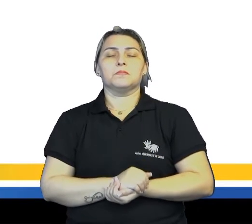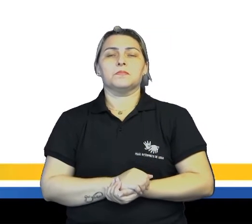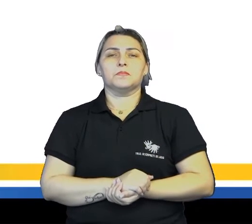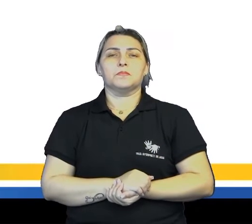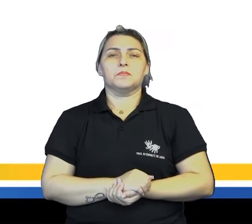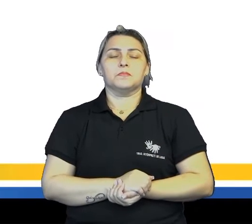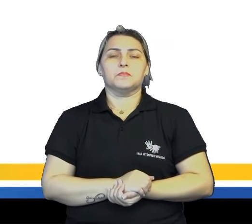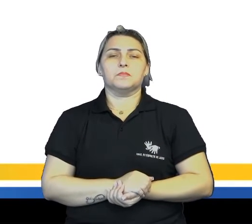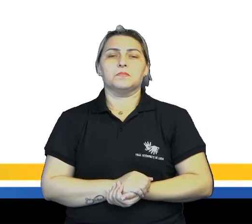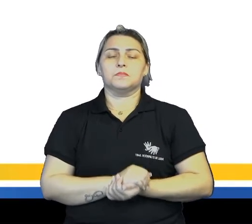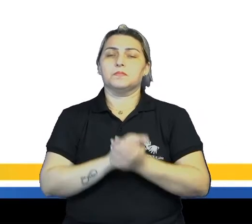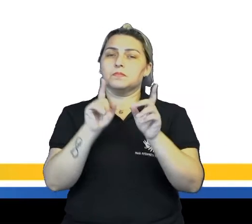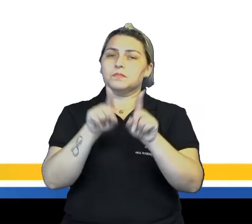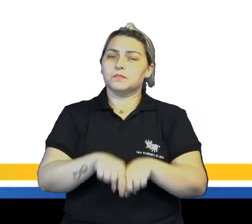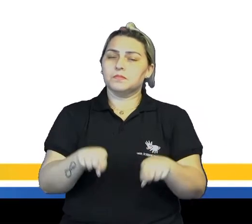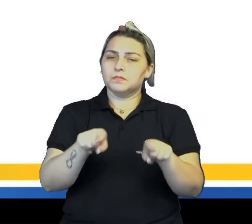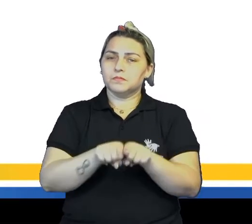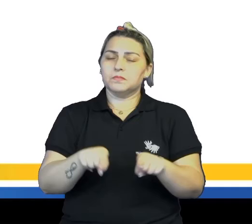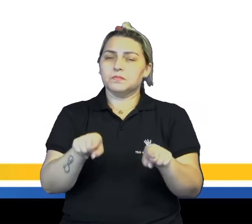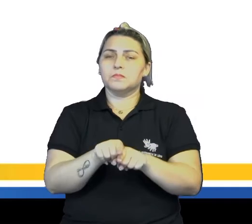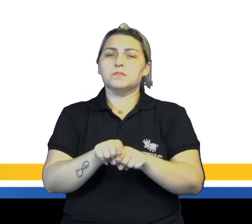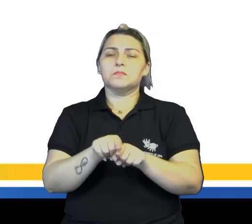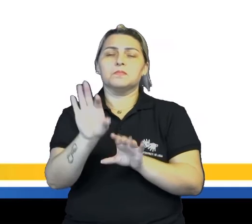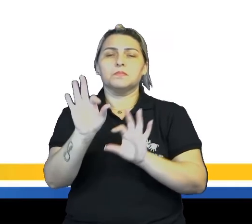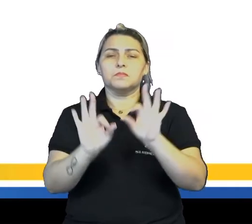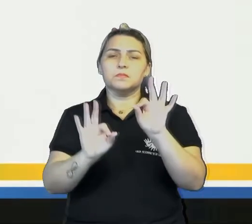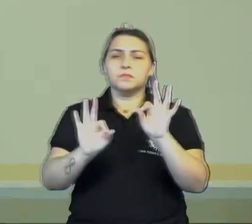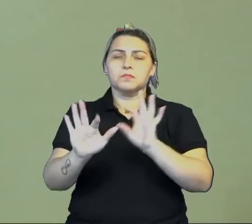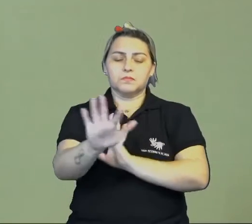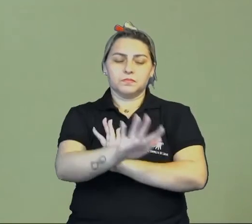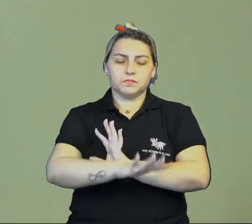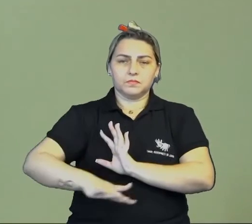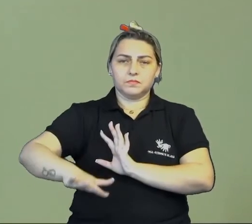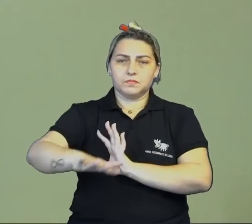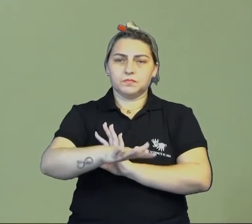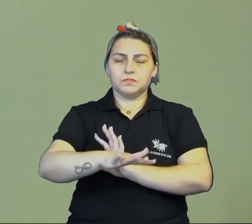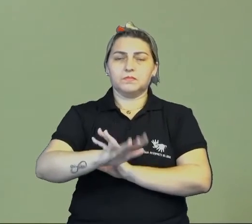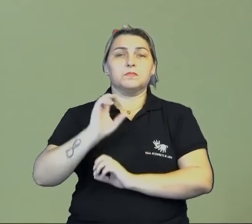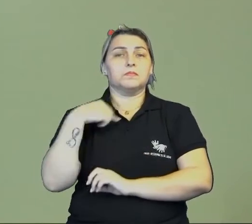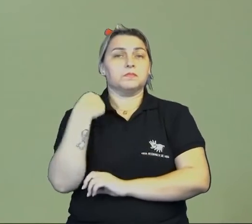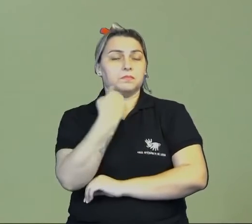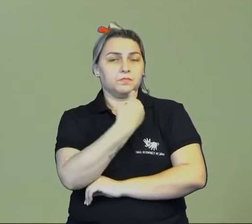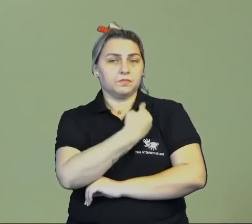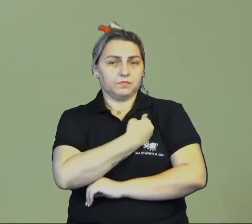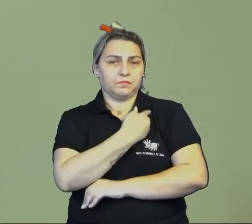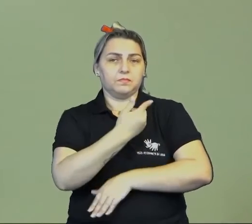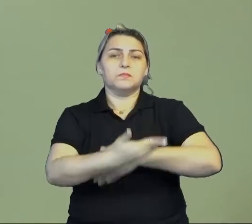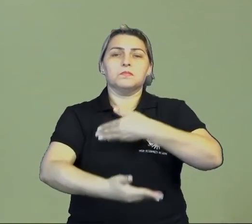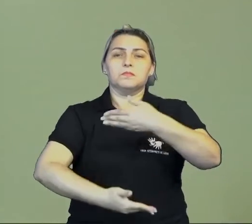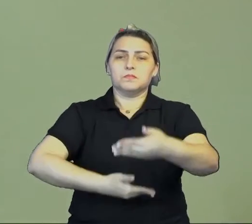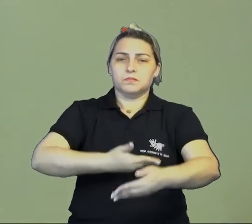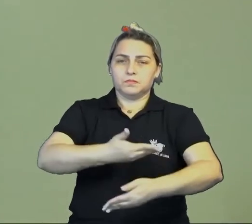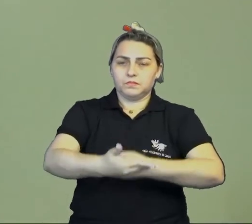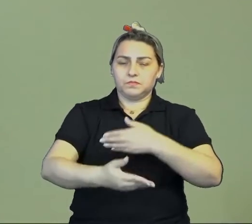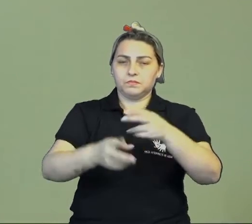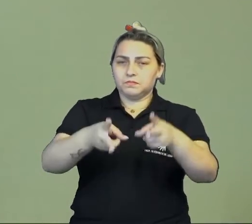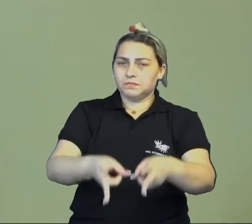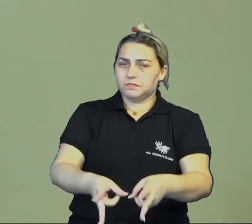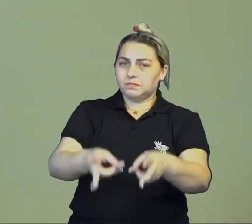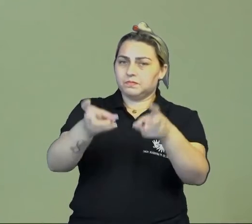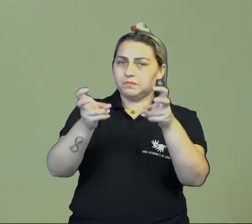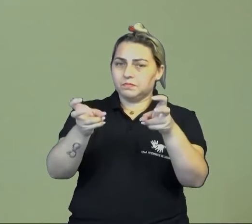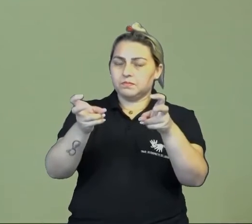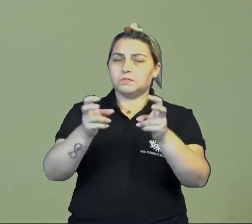comunicação, ao mesmo tempo que constroem a sociedade. Nós interagimos. Percebam